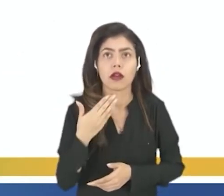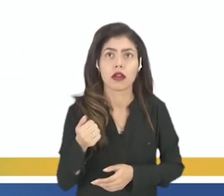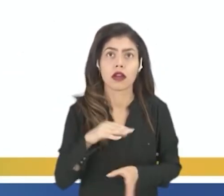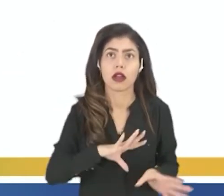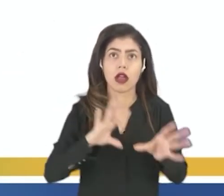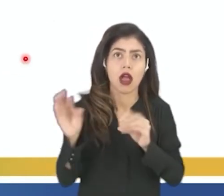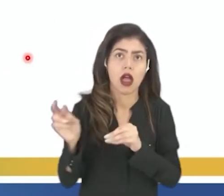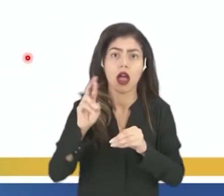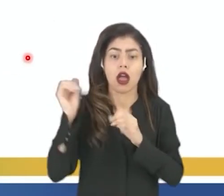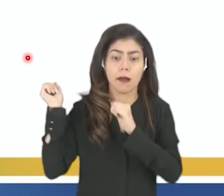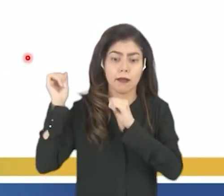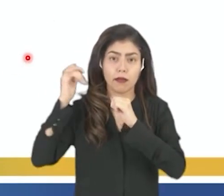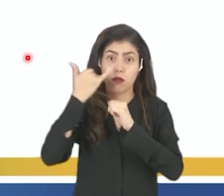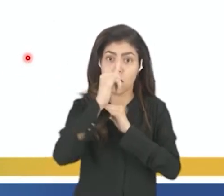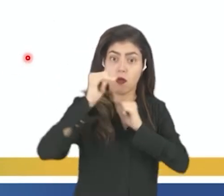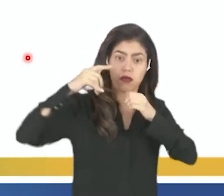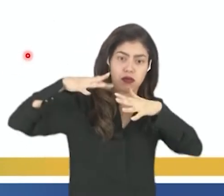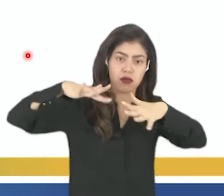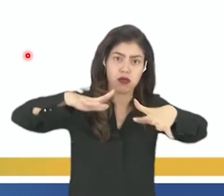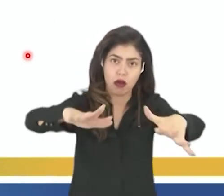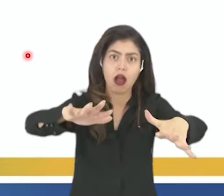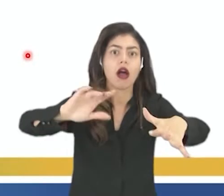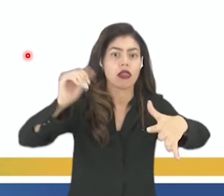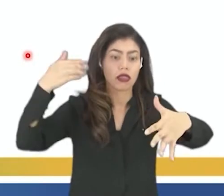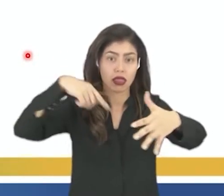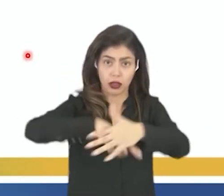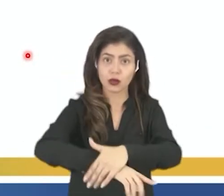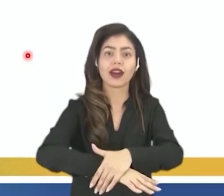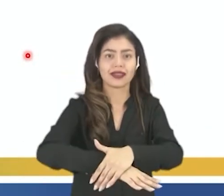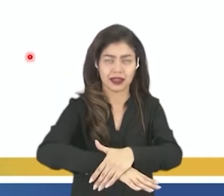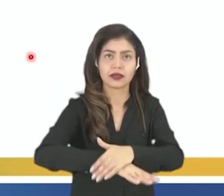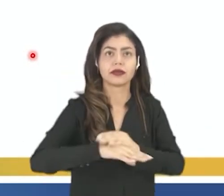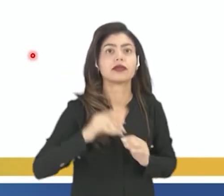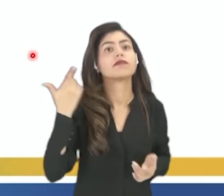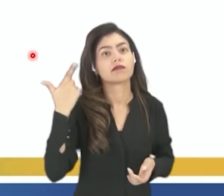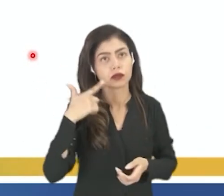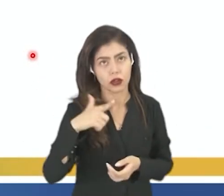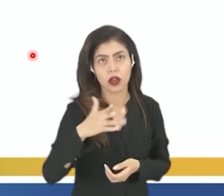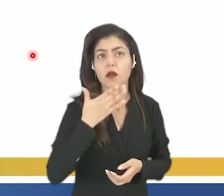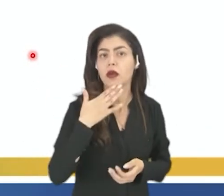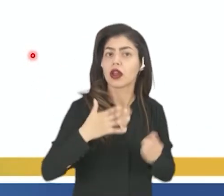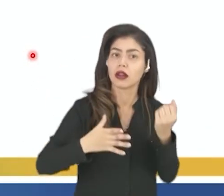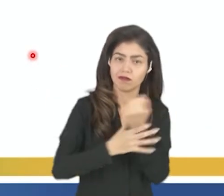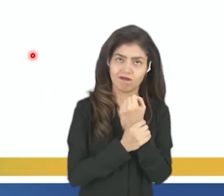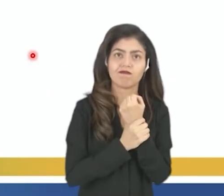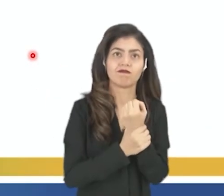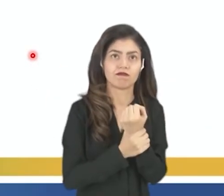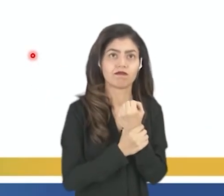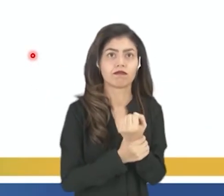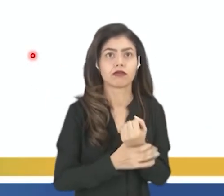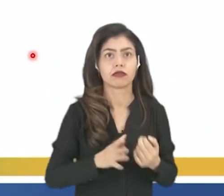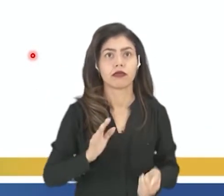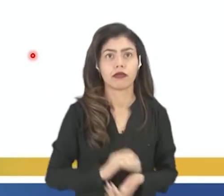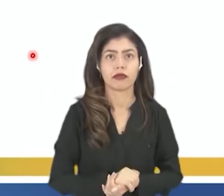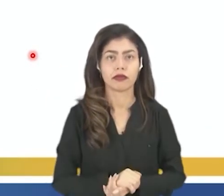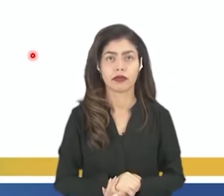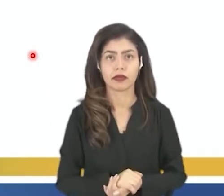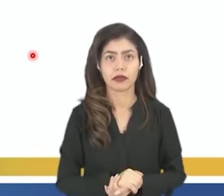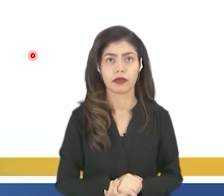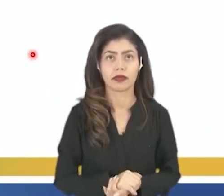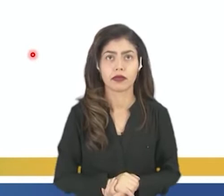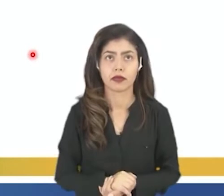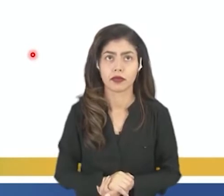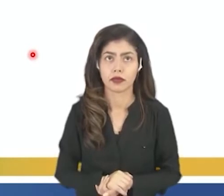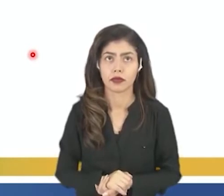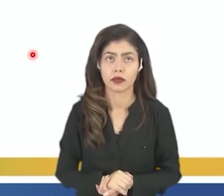ver dar a radiação que estava dentro deles e realmente garantir a segurança que é que é o que de